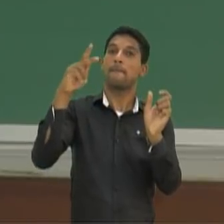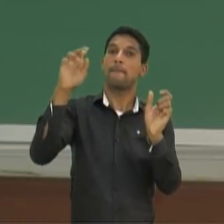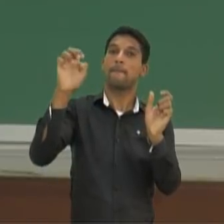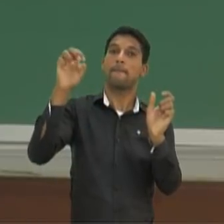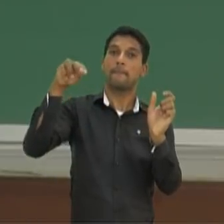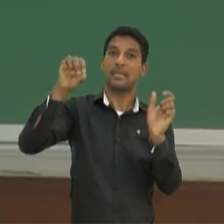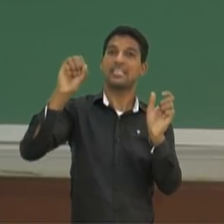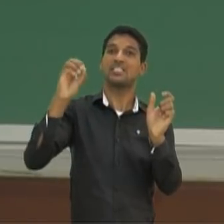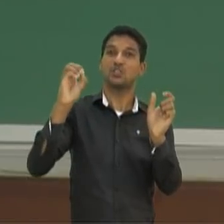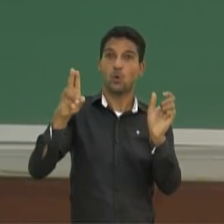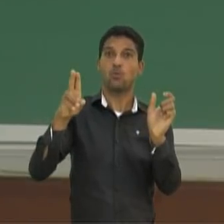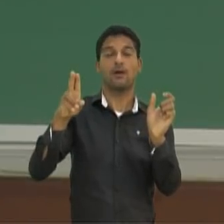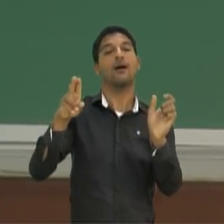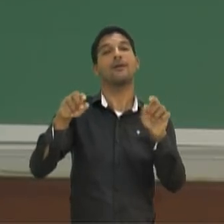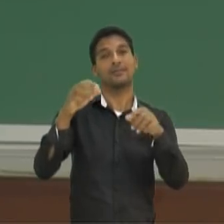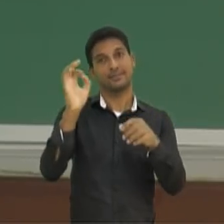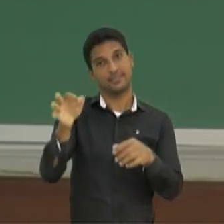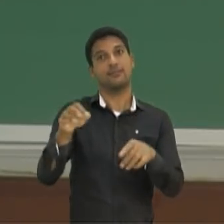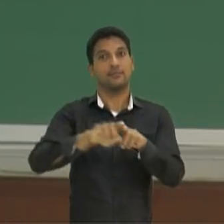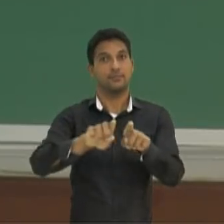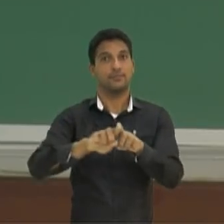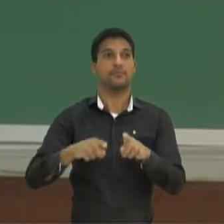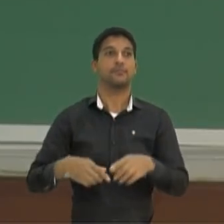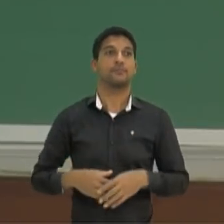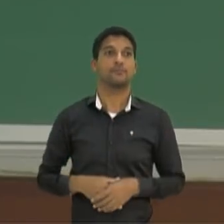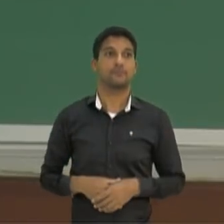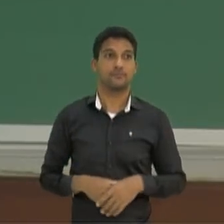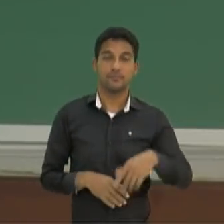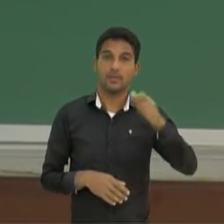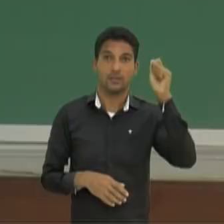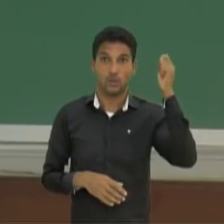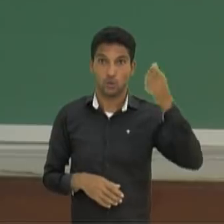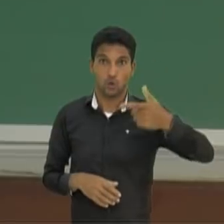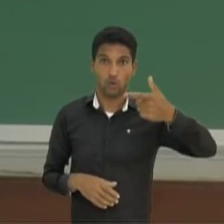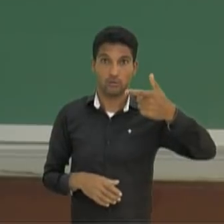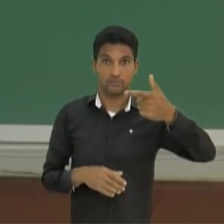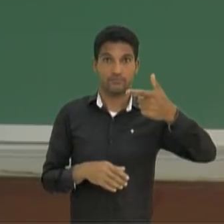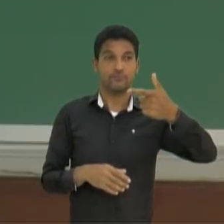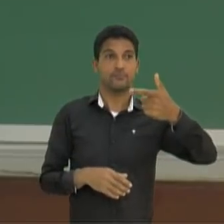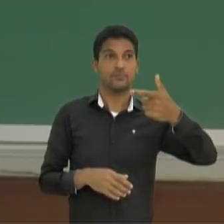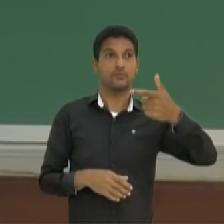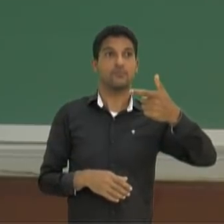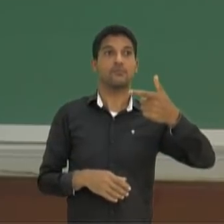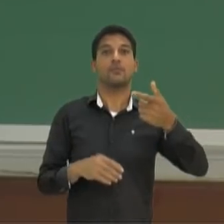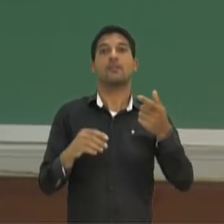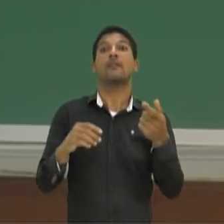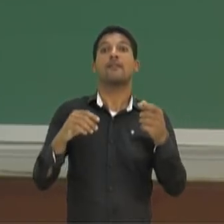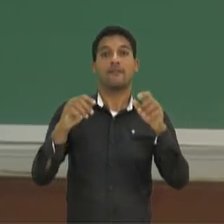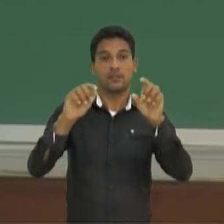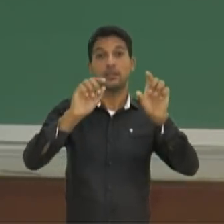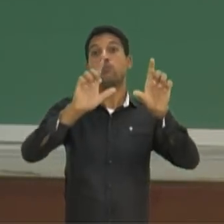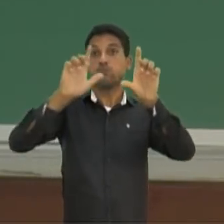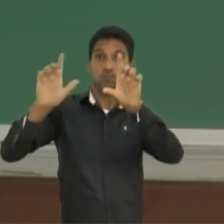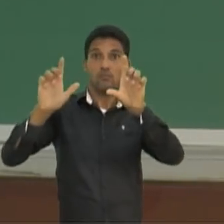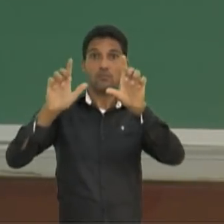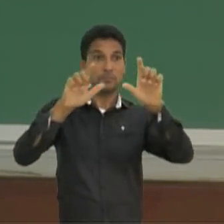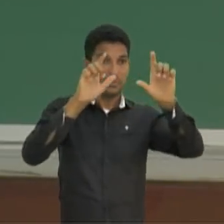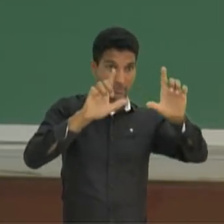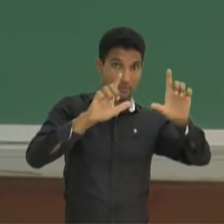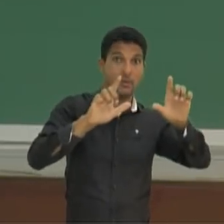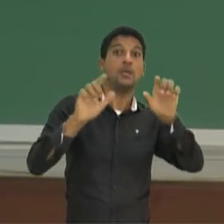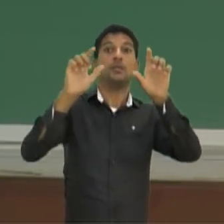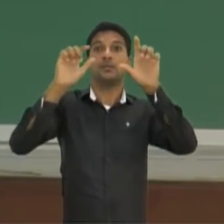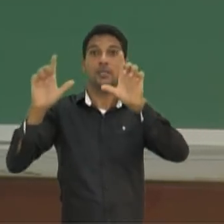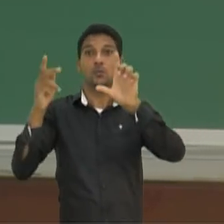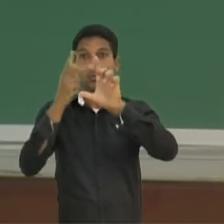no exercício 2, a frase que não contém verbo era aquela frase do segundo quadrinho. Se alguém respondeu no segundo quadrinho, também acertou, né? Mas